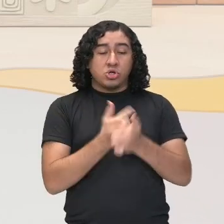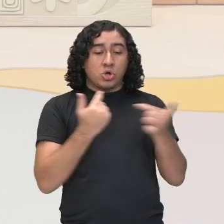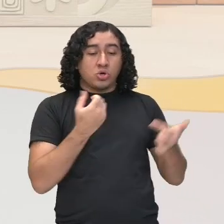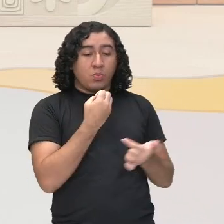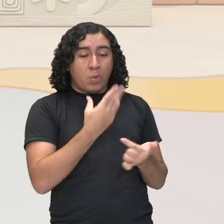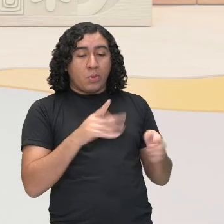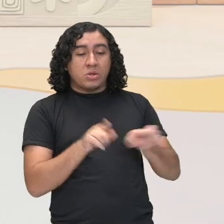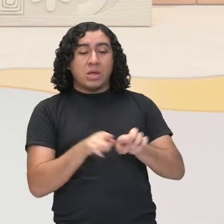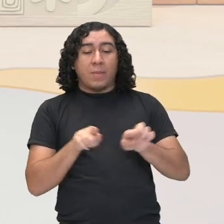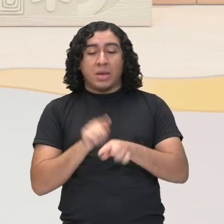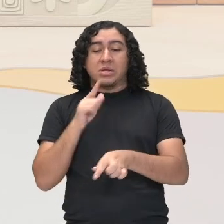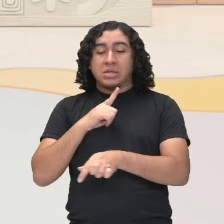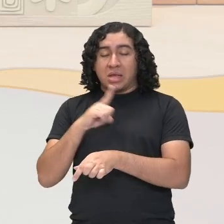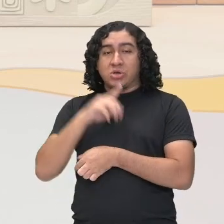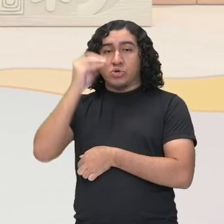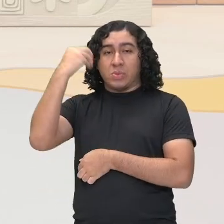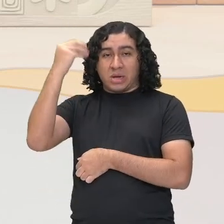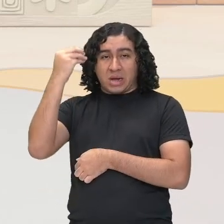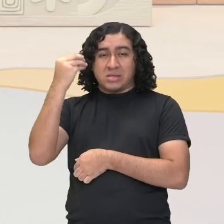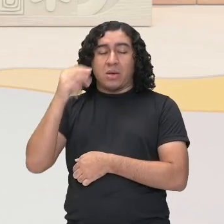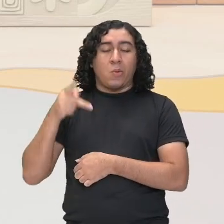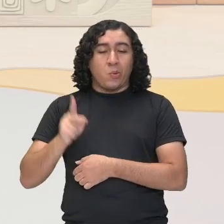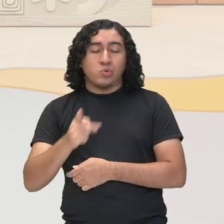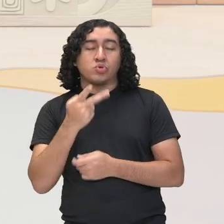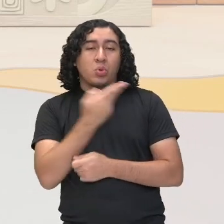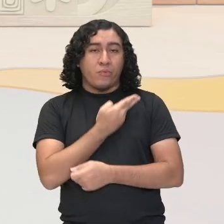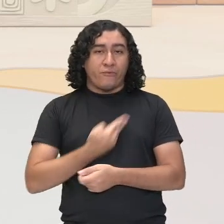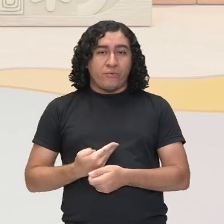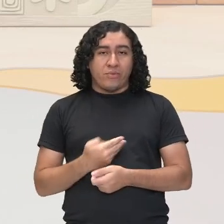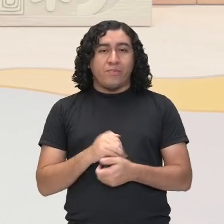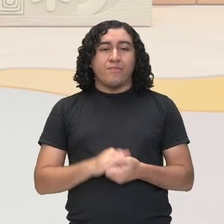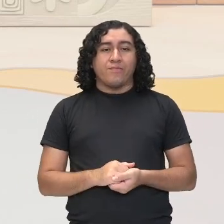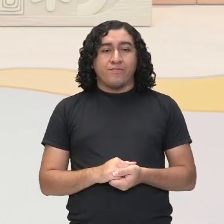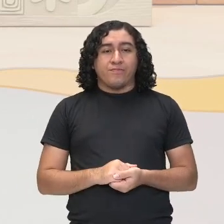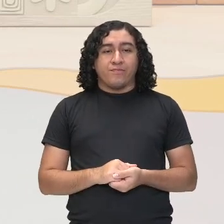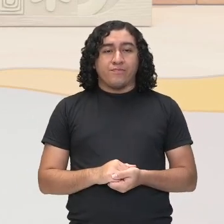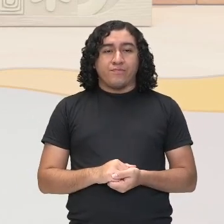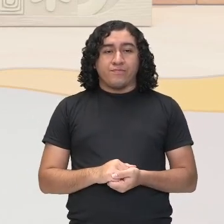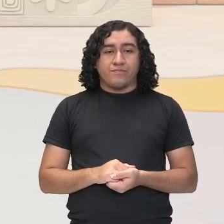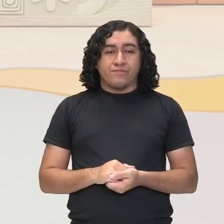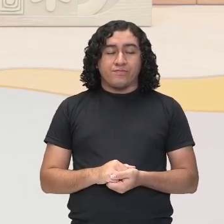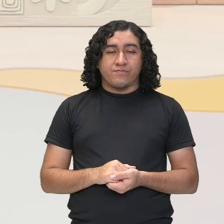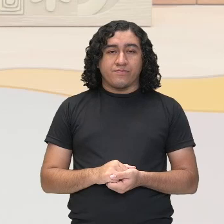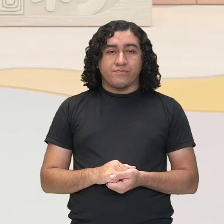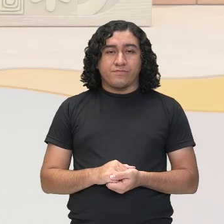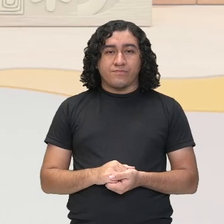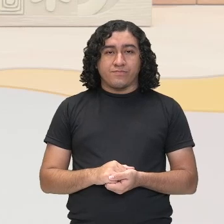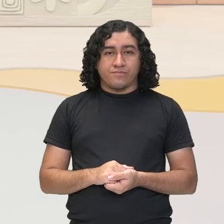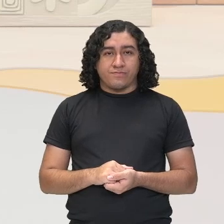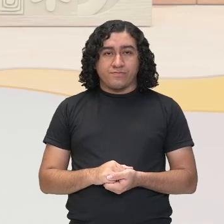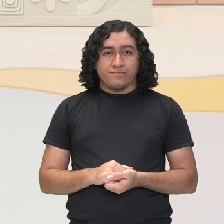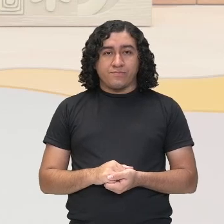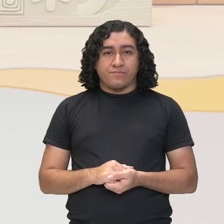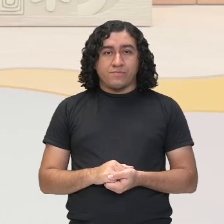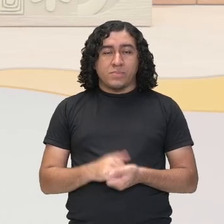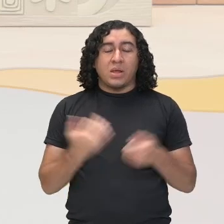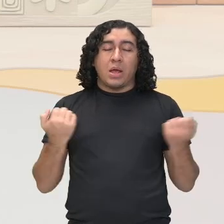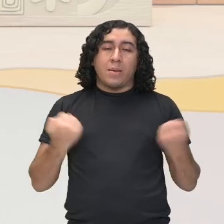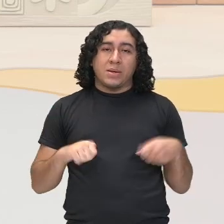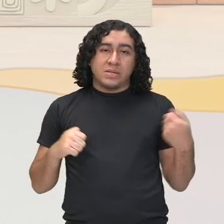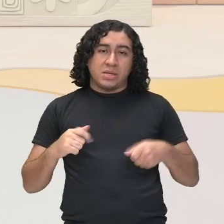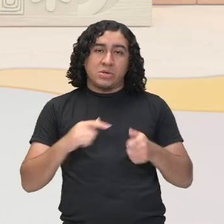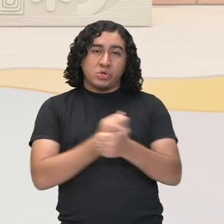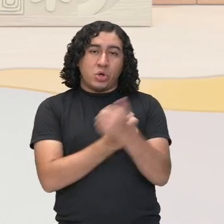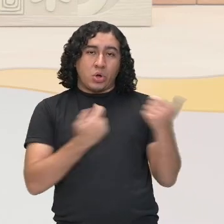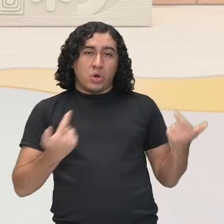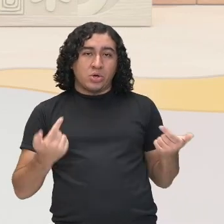ruim, permanece no poder. O que isso quer dizer, né? Traduzindo, que é preciso ter sorte, mas também é